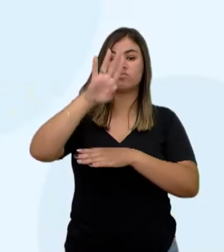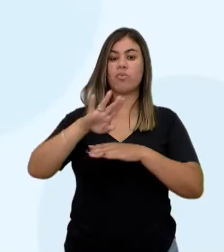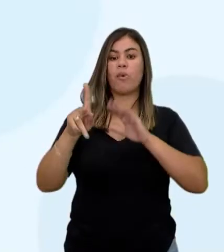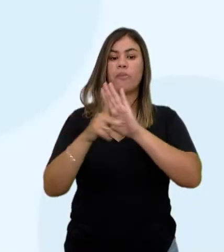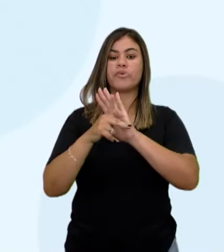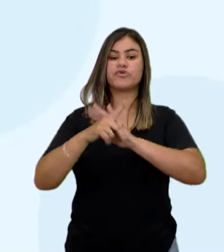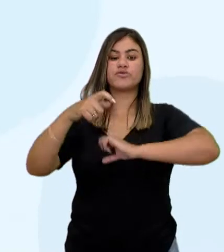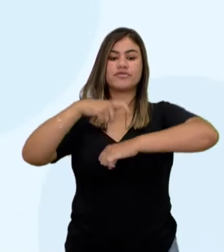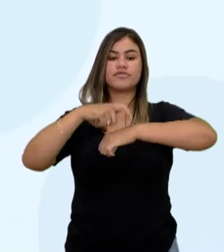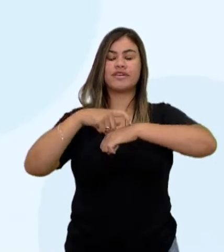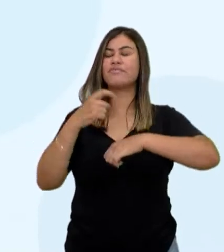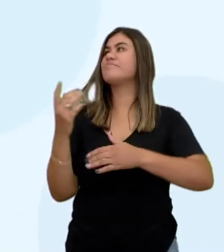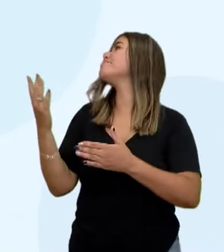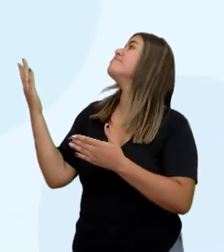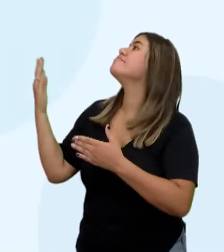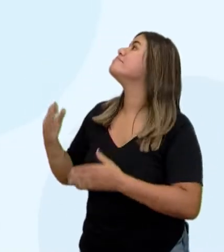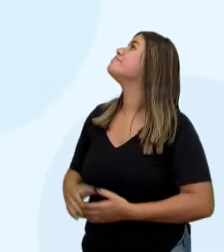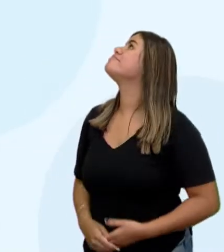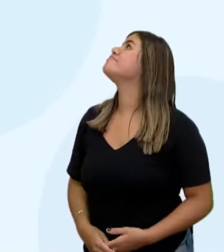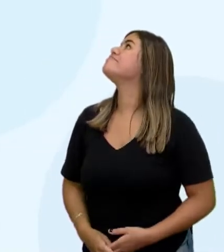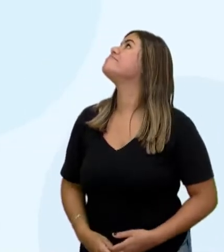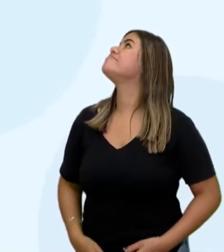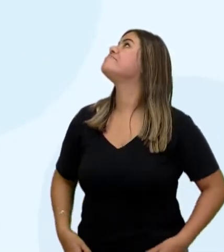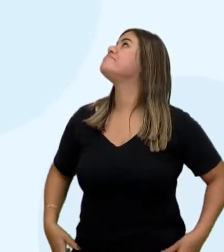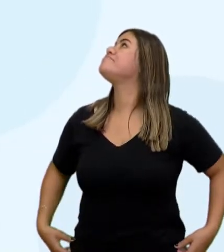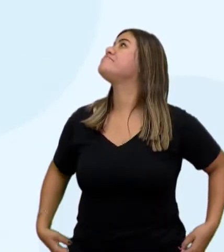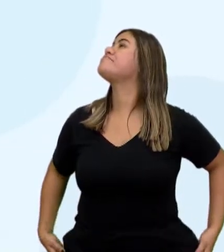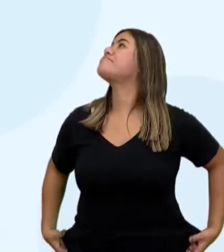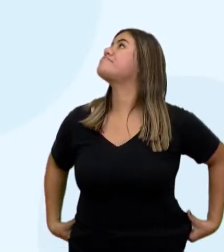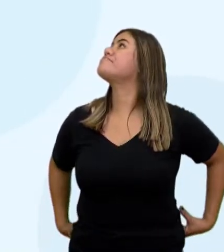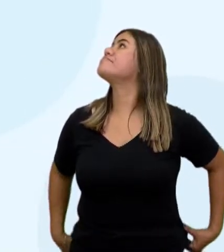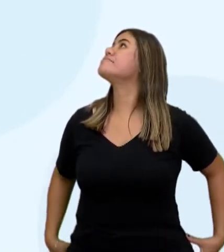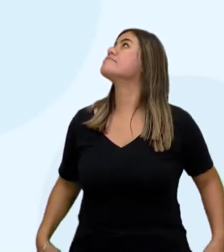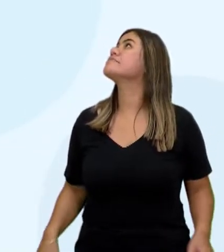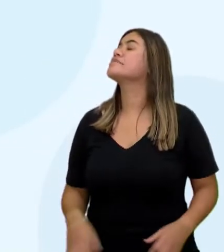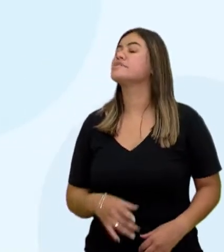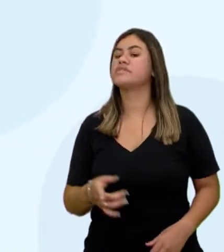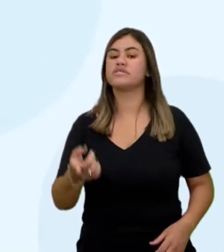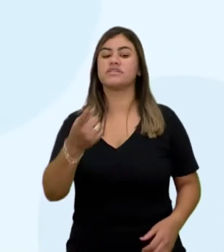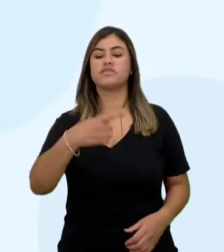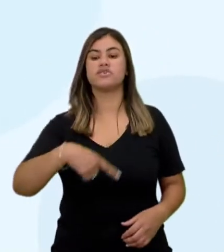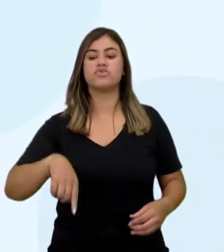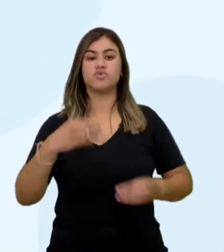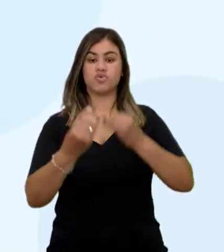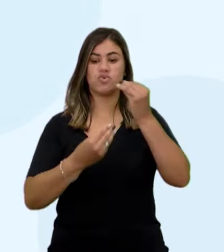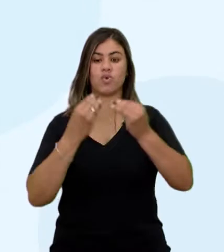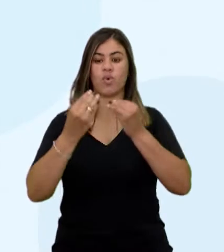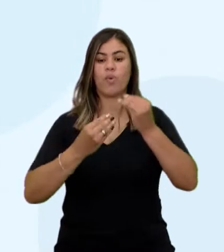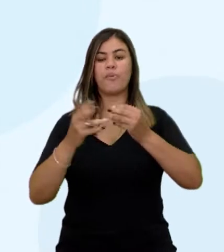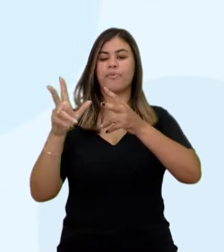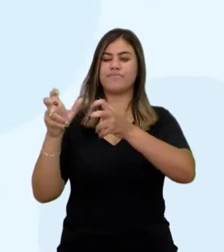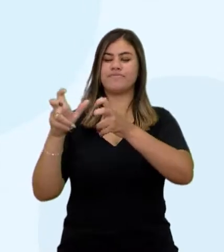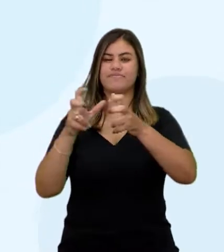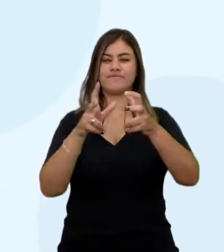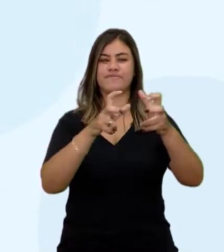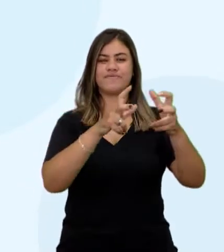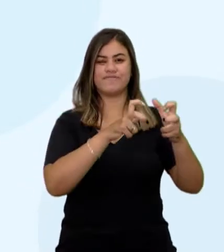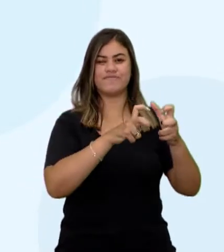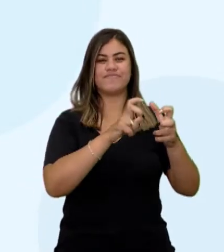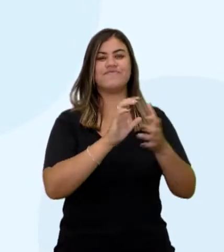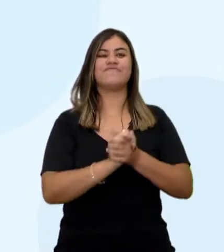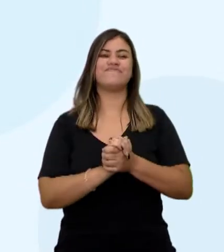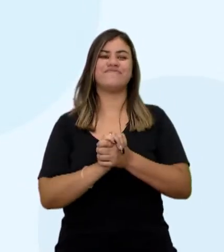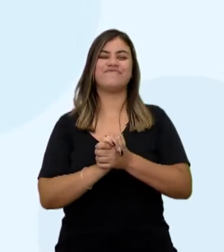geológico, vamos dar uma olhadinha nela aí e a gente vai dar uma destrinchada nessa escala aí, ó. Vocês percebem, né? A Terra, a